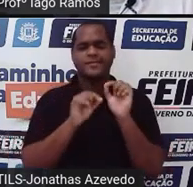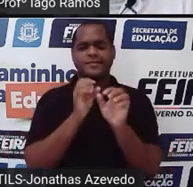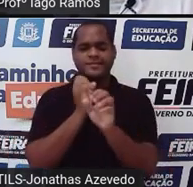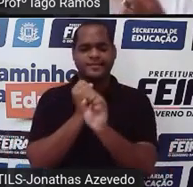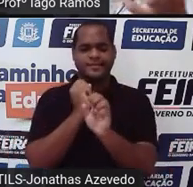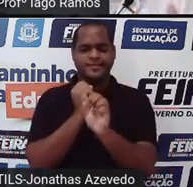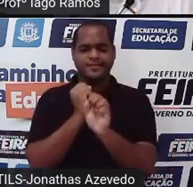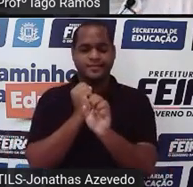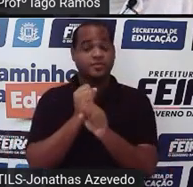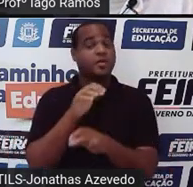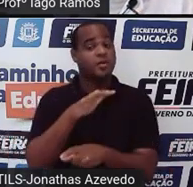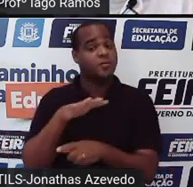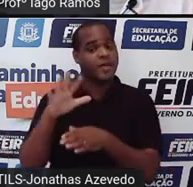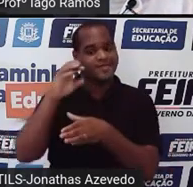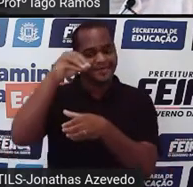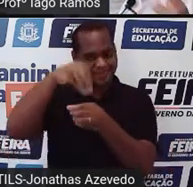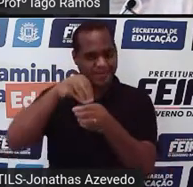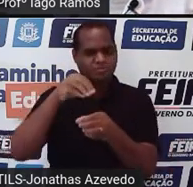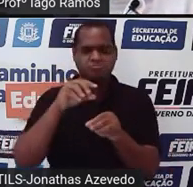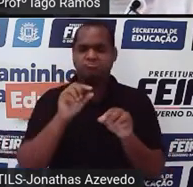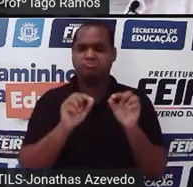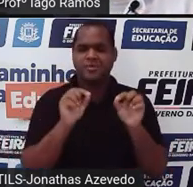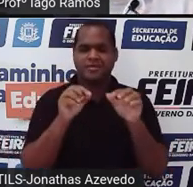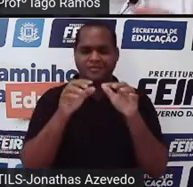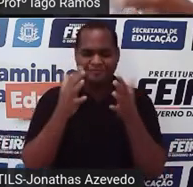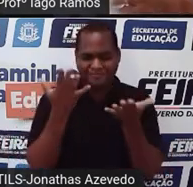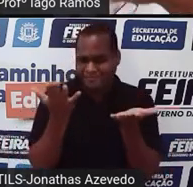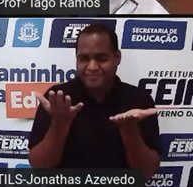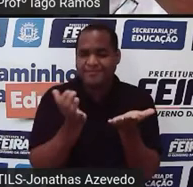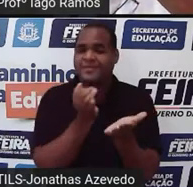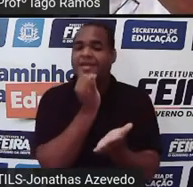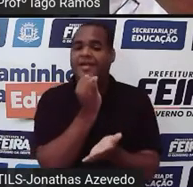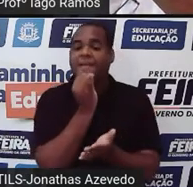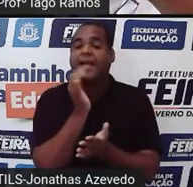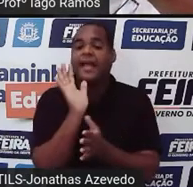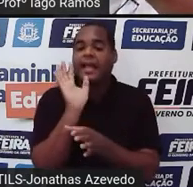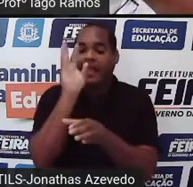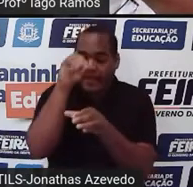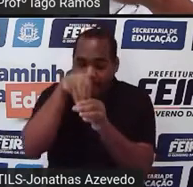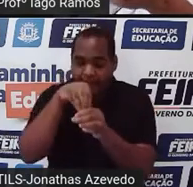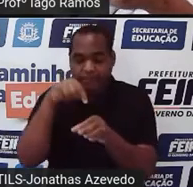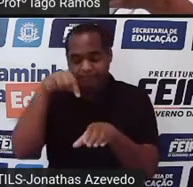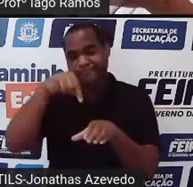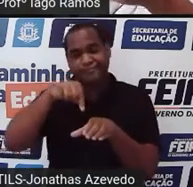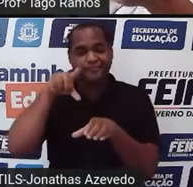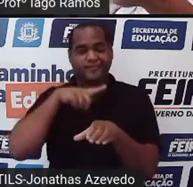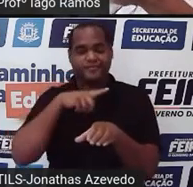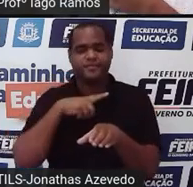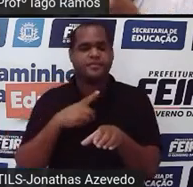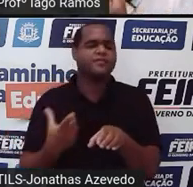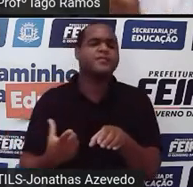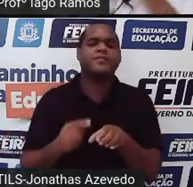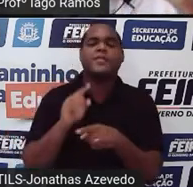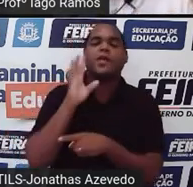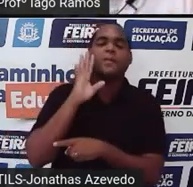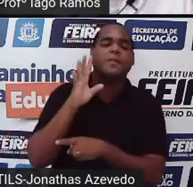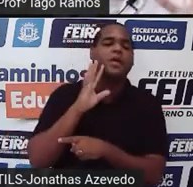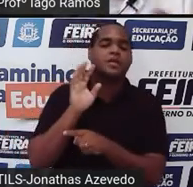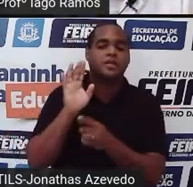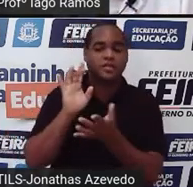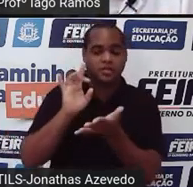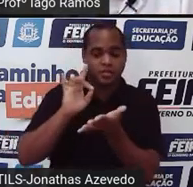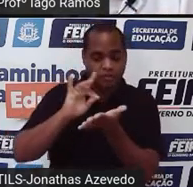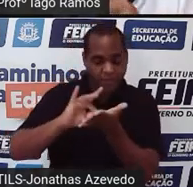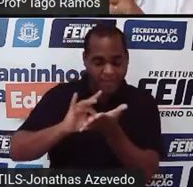do espaço interno que é espaço interno é o espaço de dentro Então quando a gente tem um